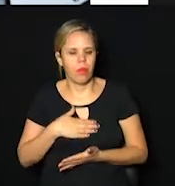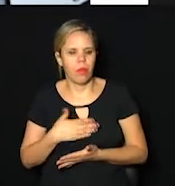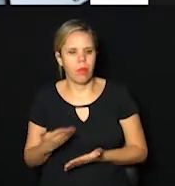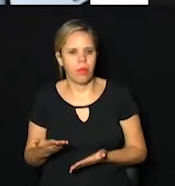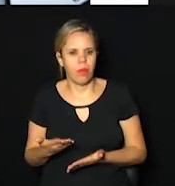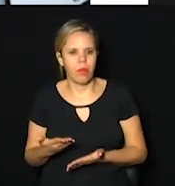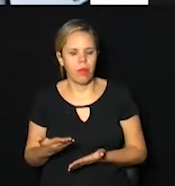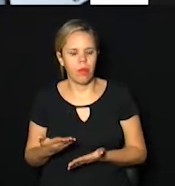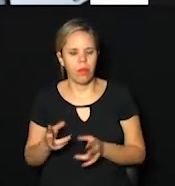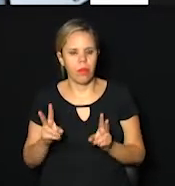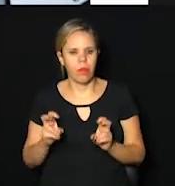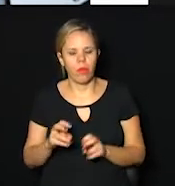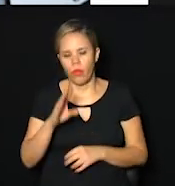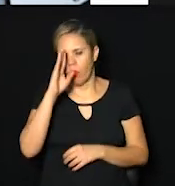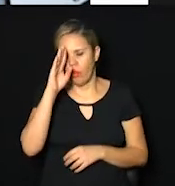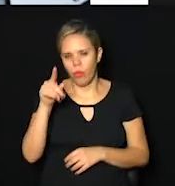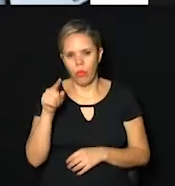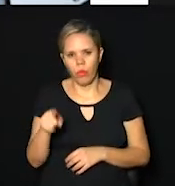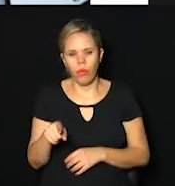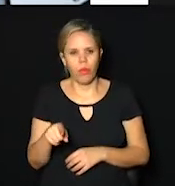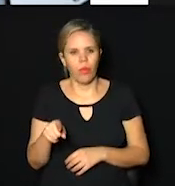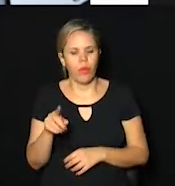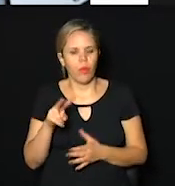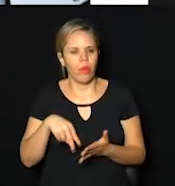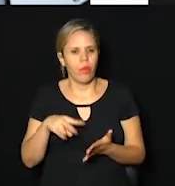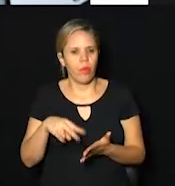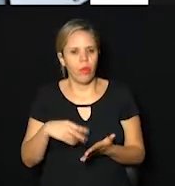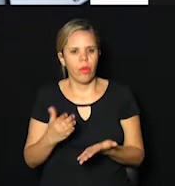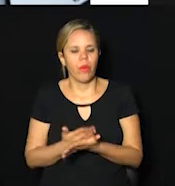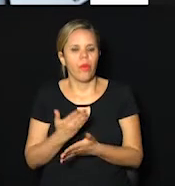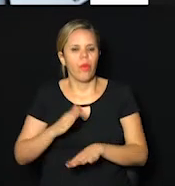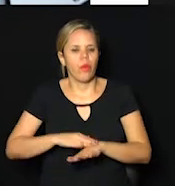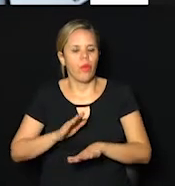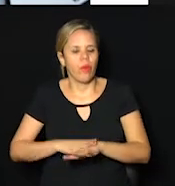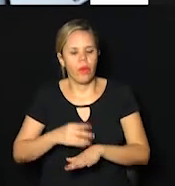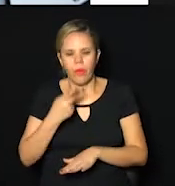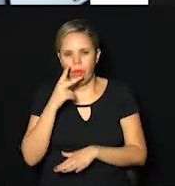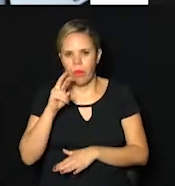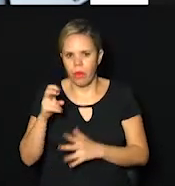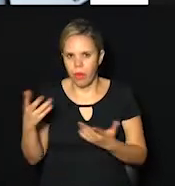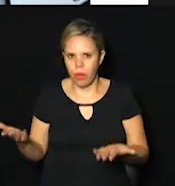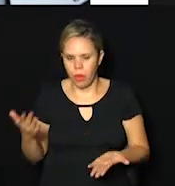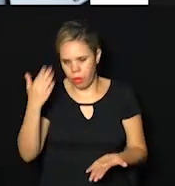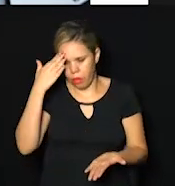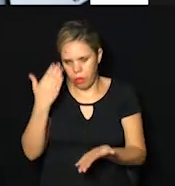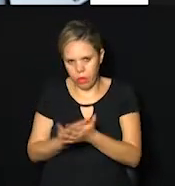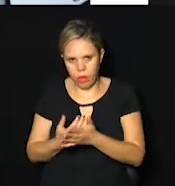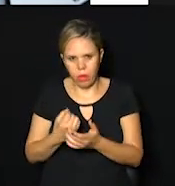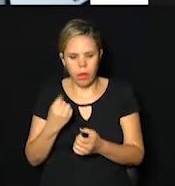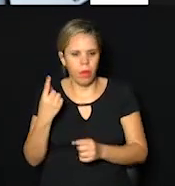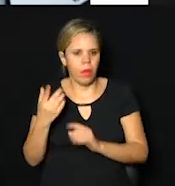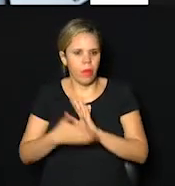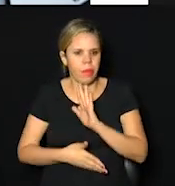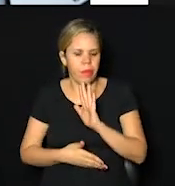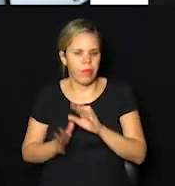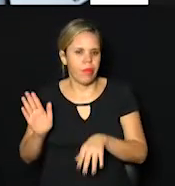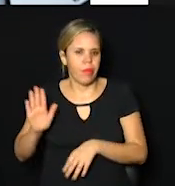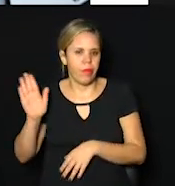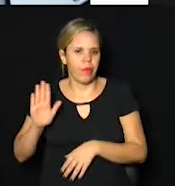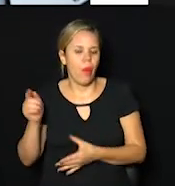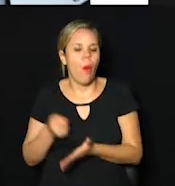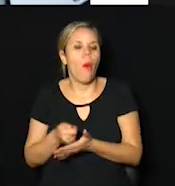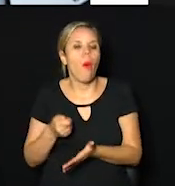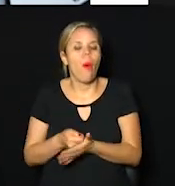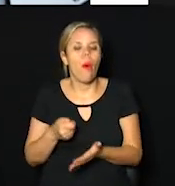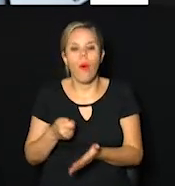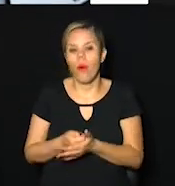Levando em conta o quão fundamental seria a leitura dos clássicos, também fala sobre isso. Acredito que algum tipo de prova, pré-candidatura que cobrasse? Olha,